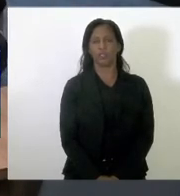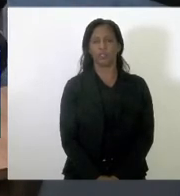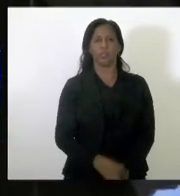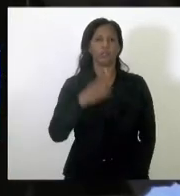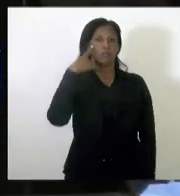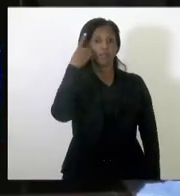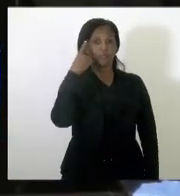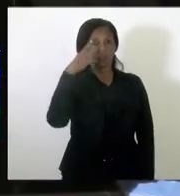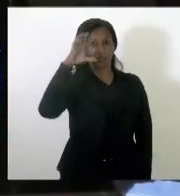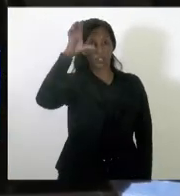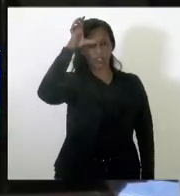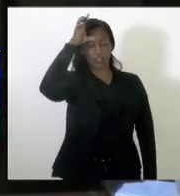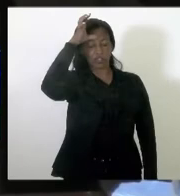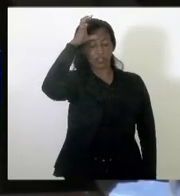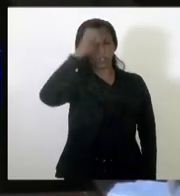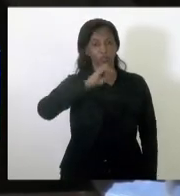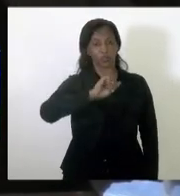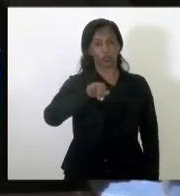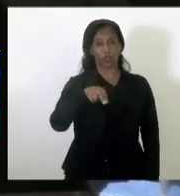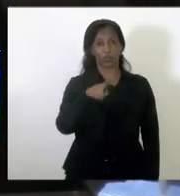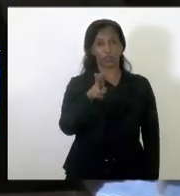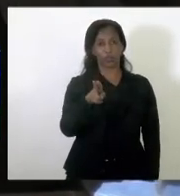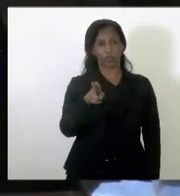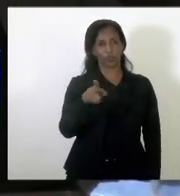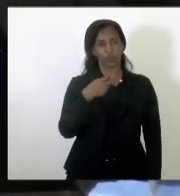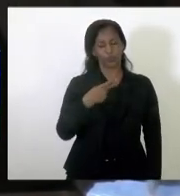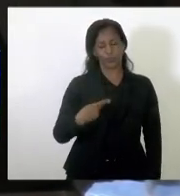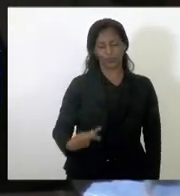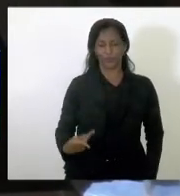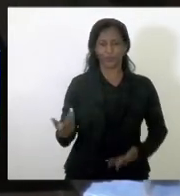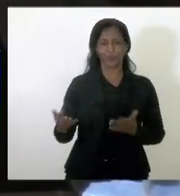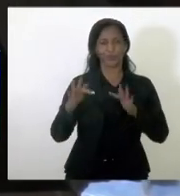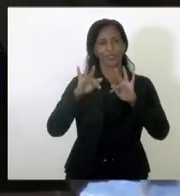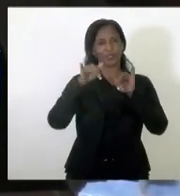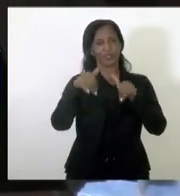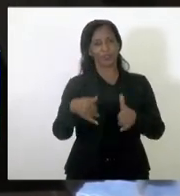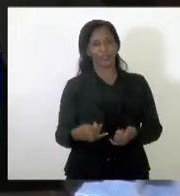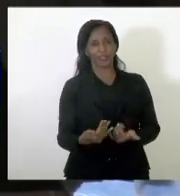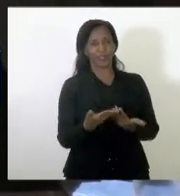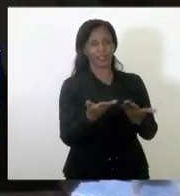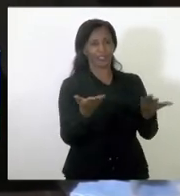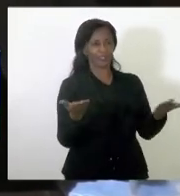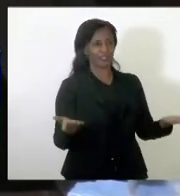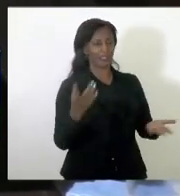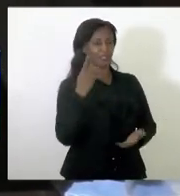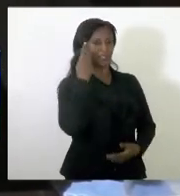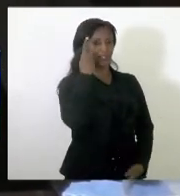Deputada Tia Ju, que preside este expediente final, senhoras deputadas,